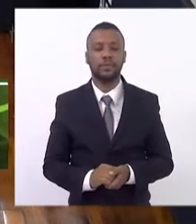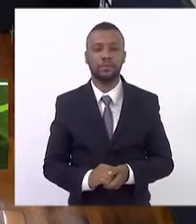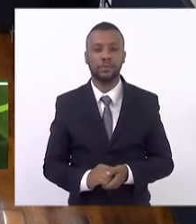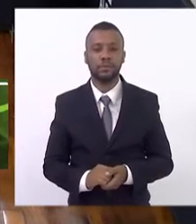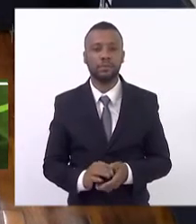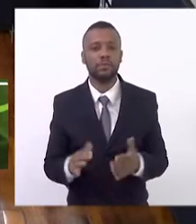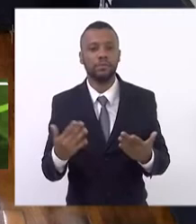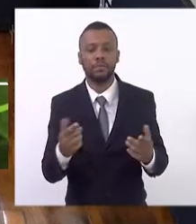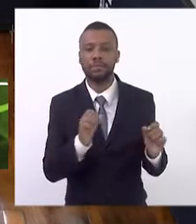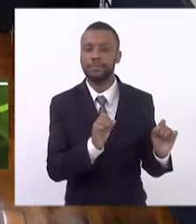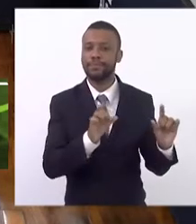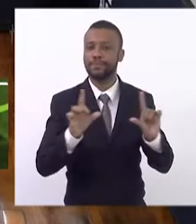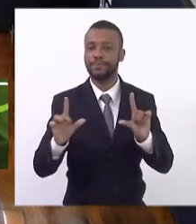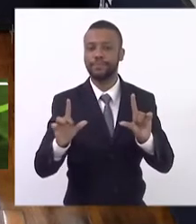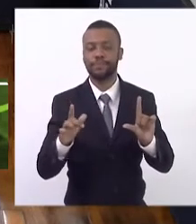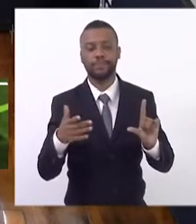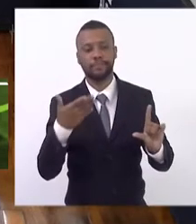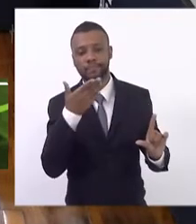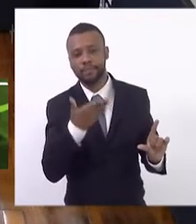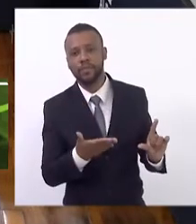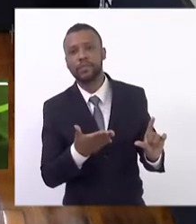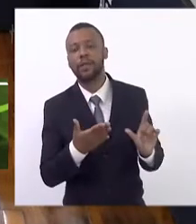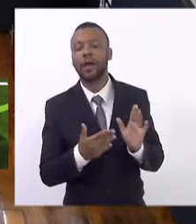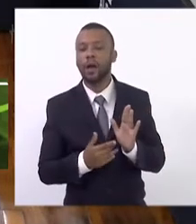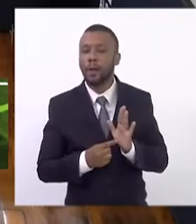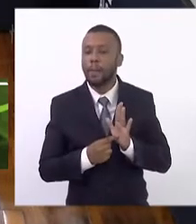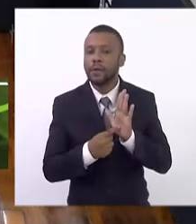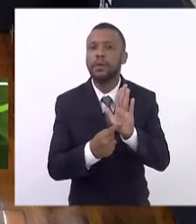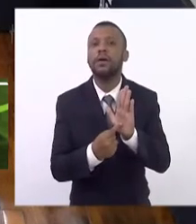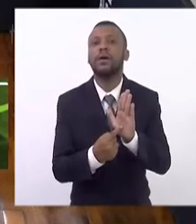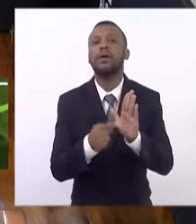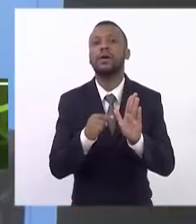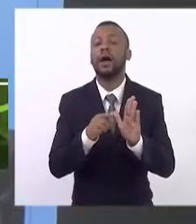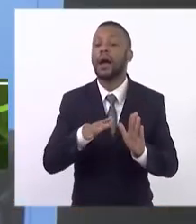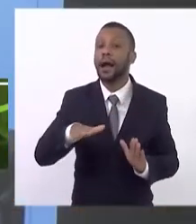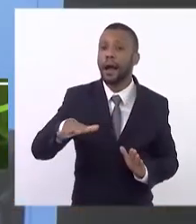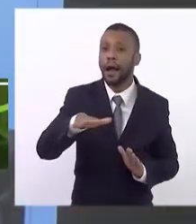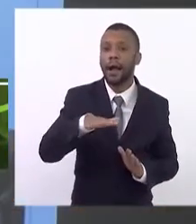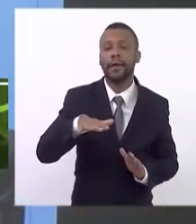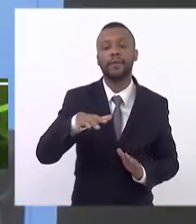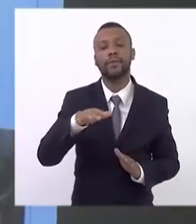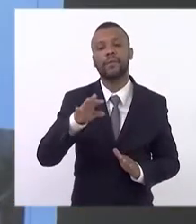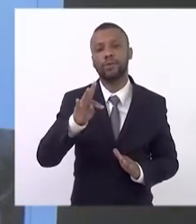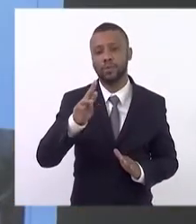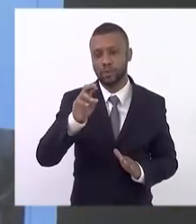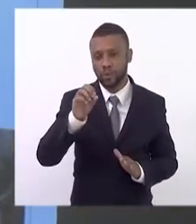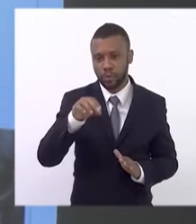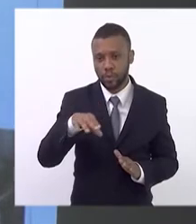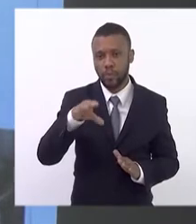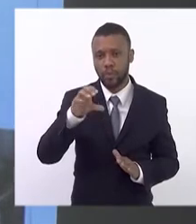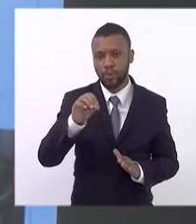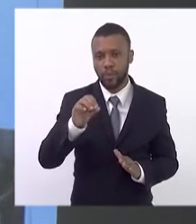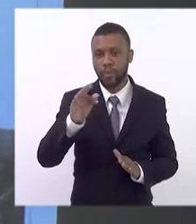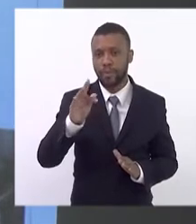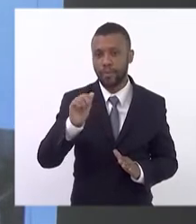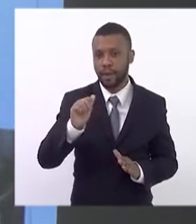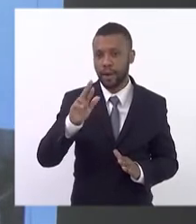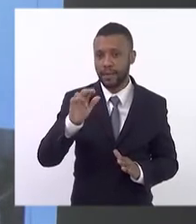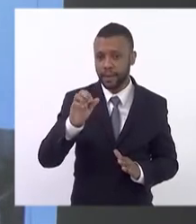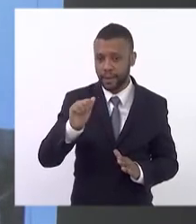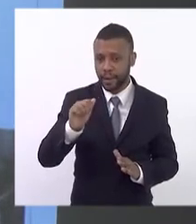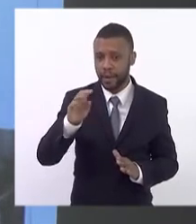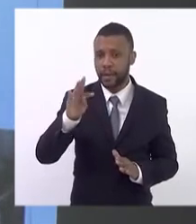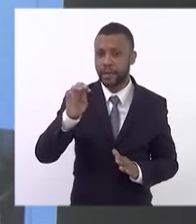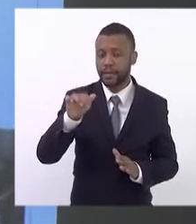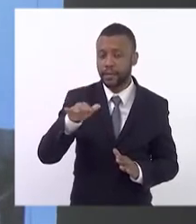nesse slide, nós mostramos aí a área em que o tronco Faria Timbó vai ser